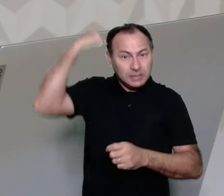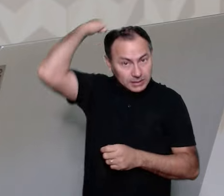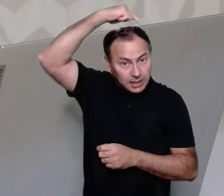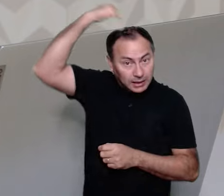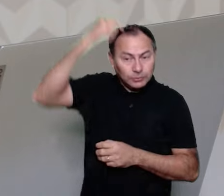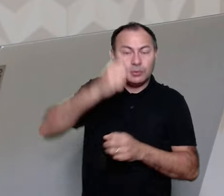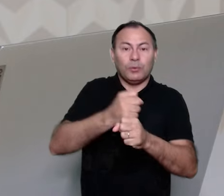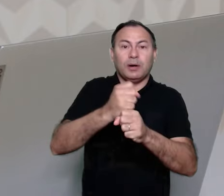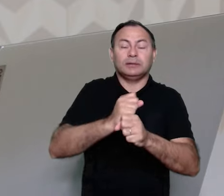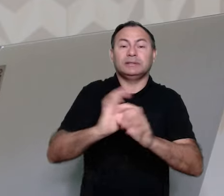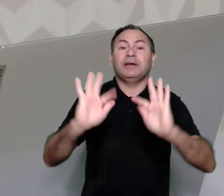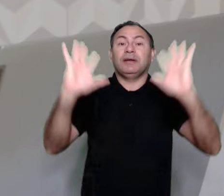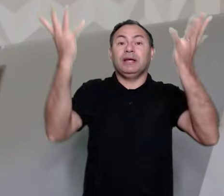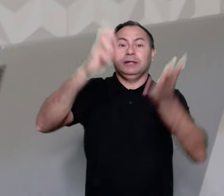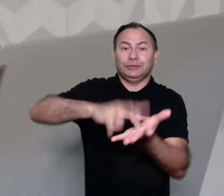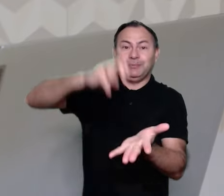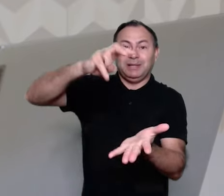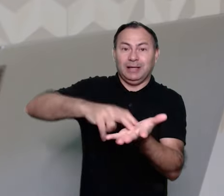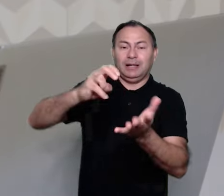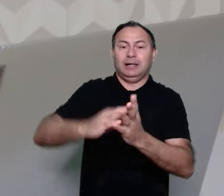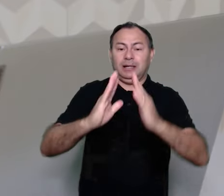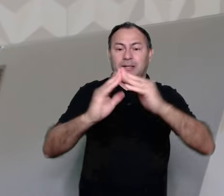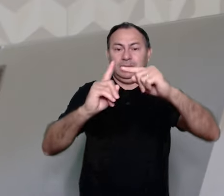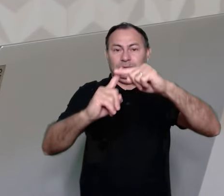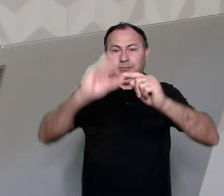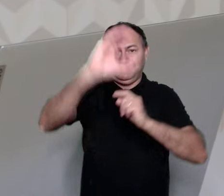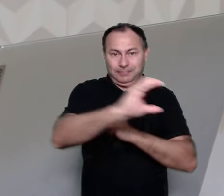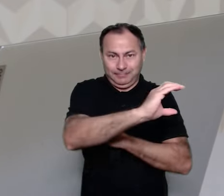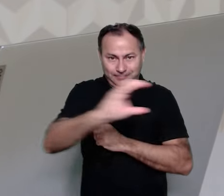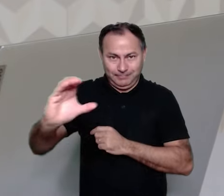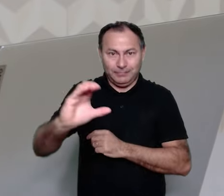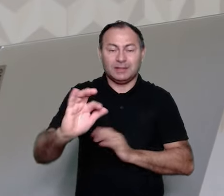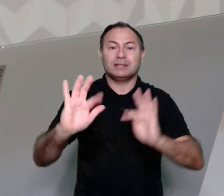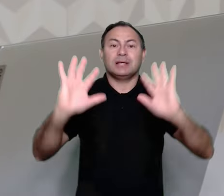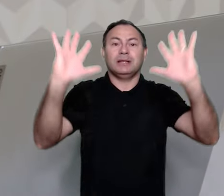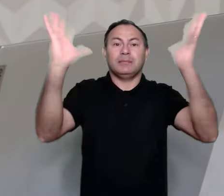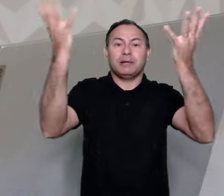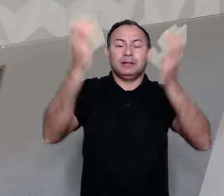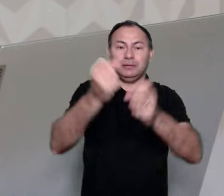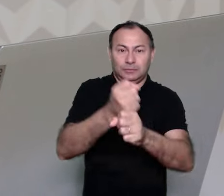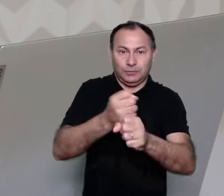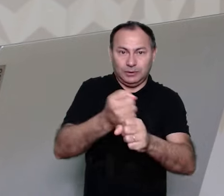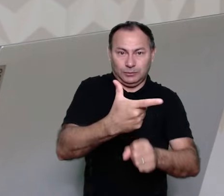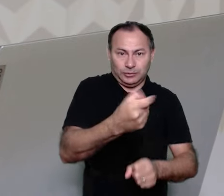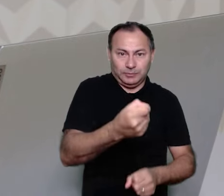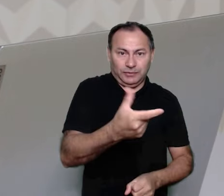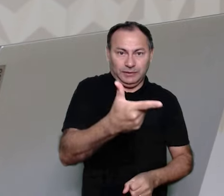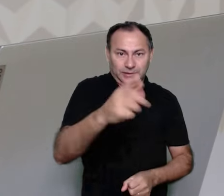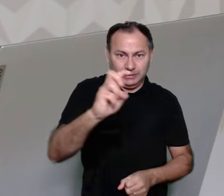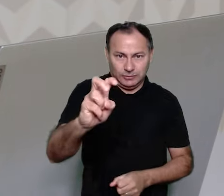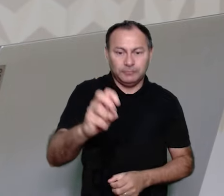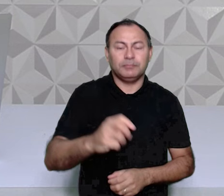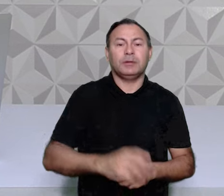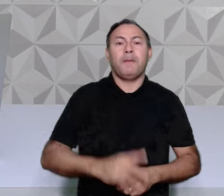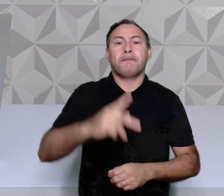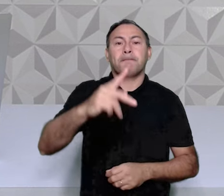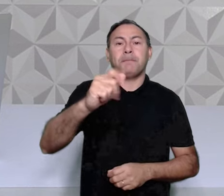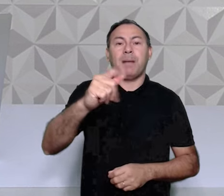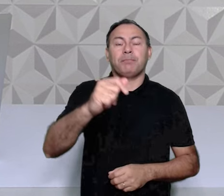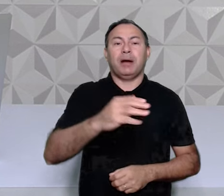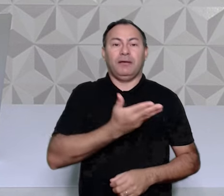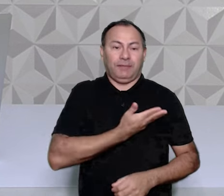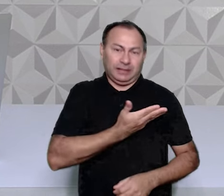Ano Santo, o Ano Jubilar, que a Igreja Católica irá celebrar em 2025. E o